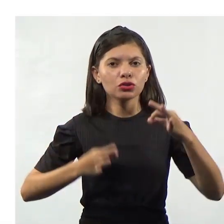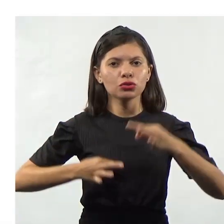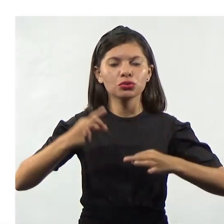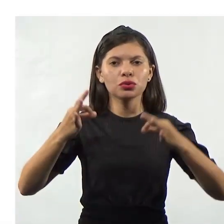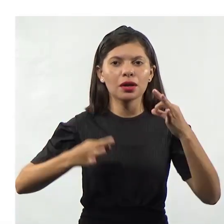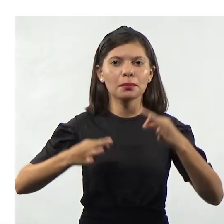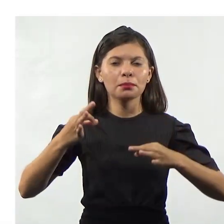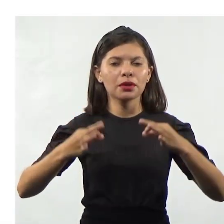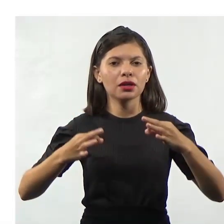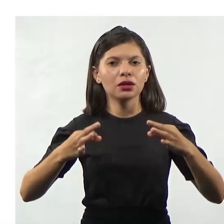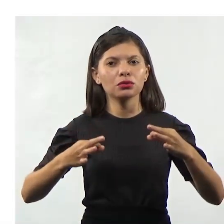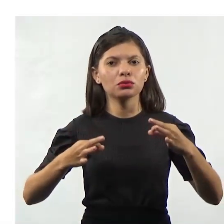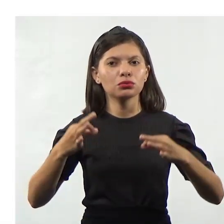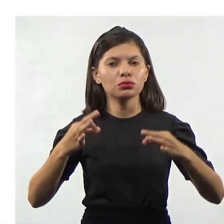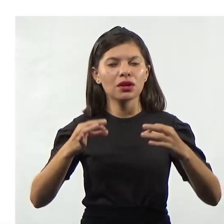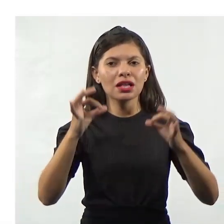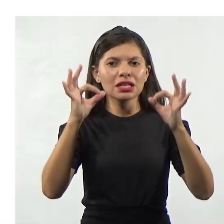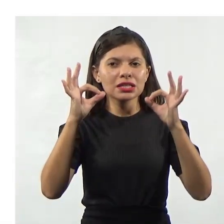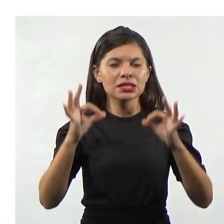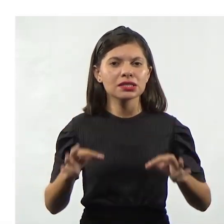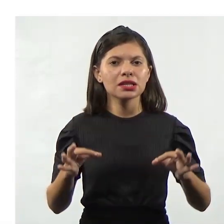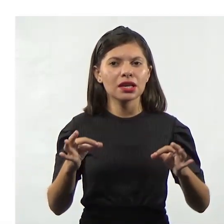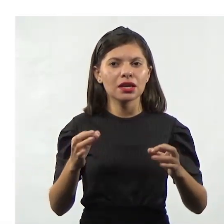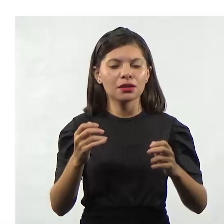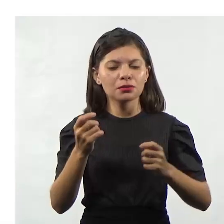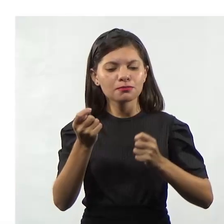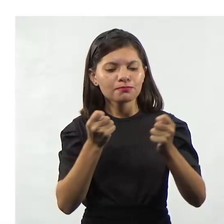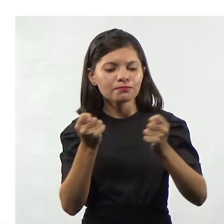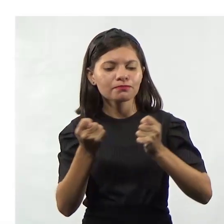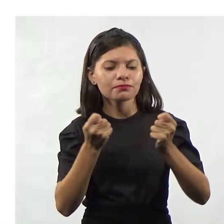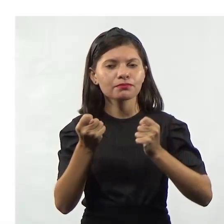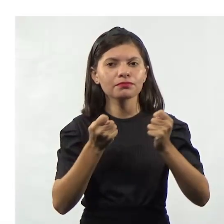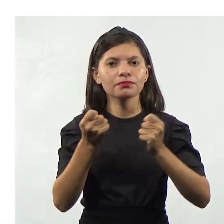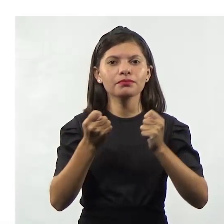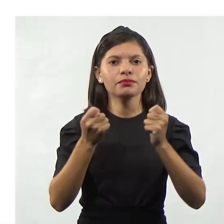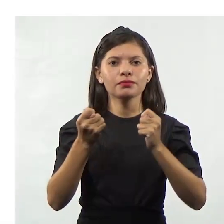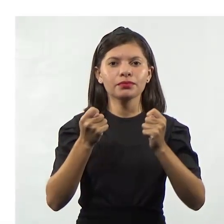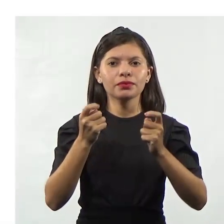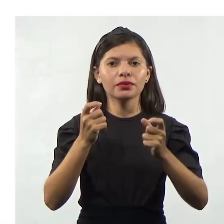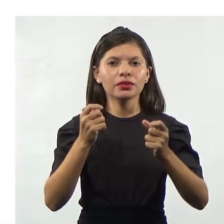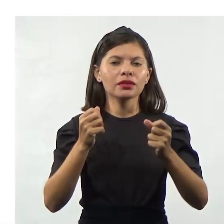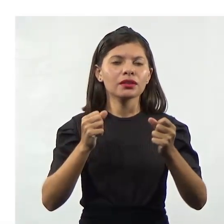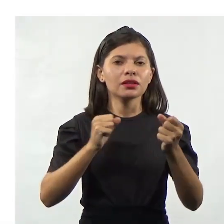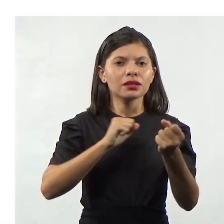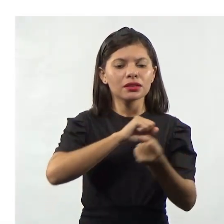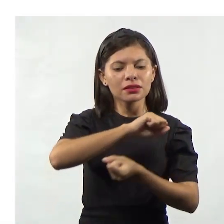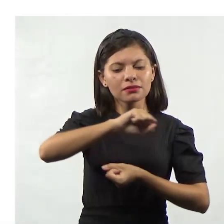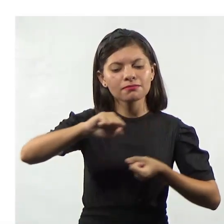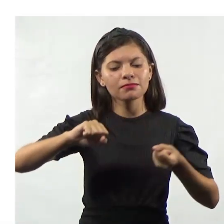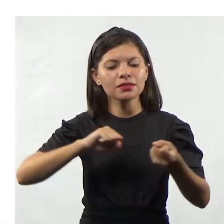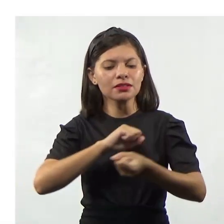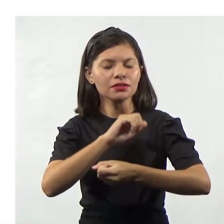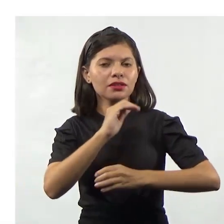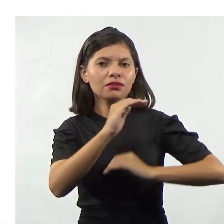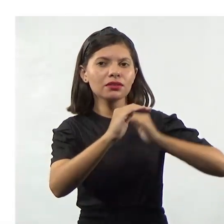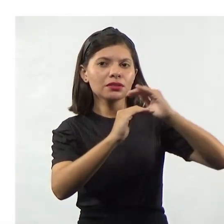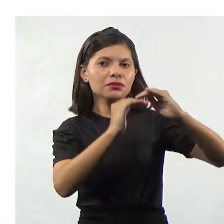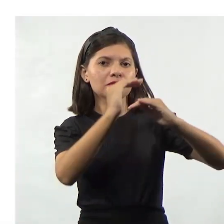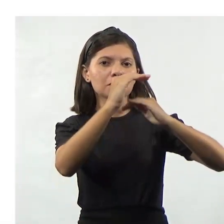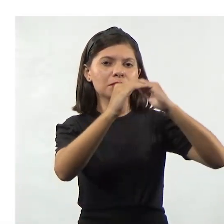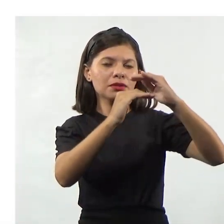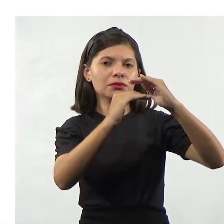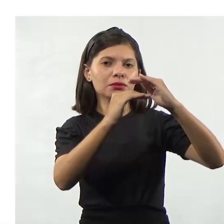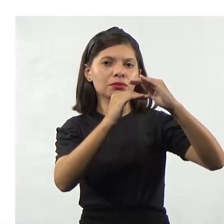razoabilidade, competitividade, proporcionalidade, celeridade, economicidade, desenvolvimento nacional sustentável, assim como